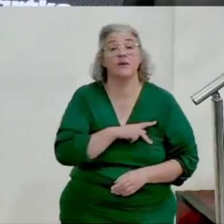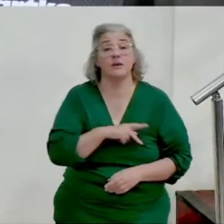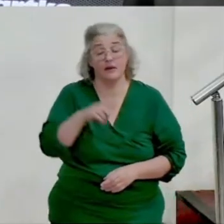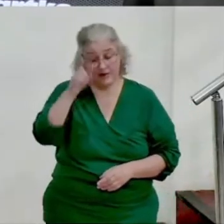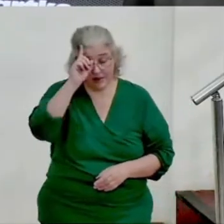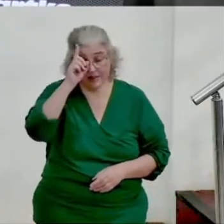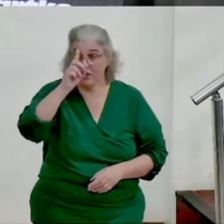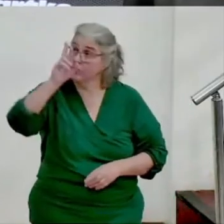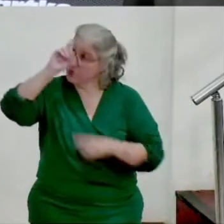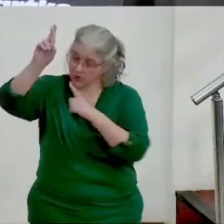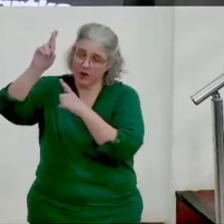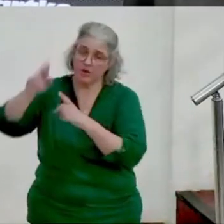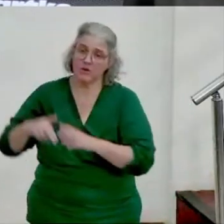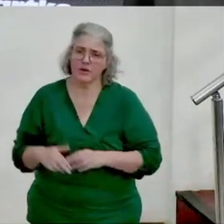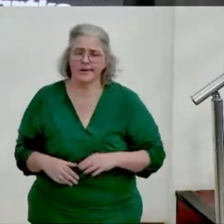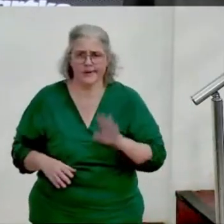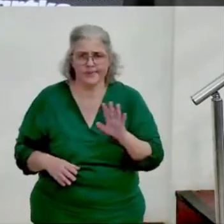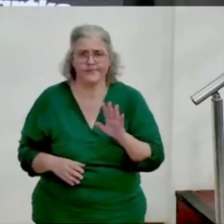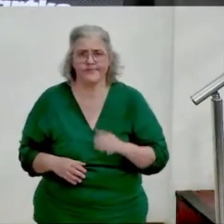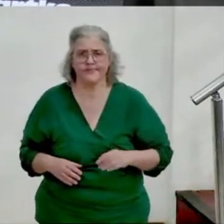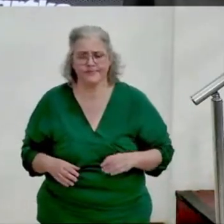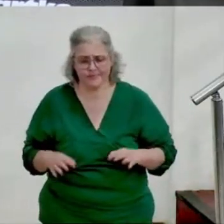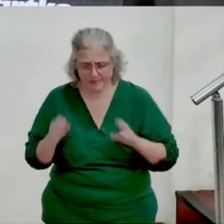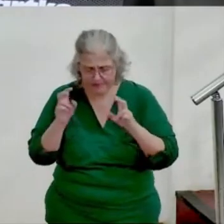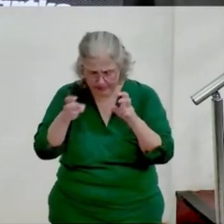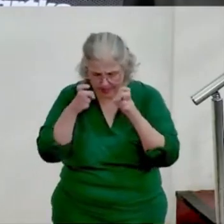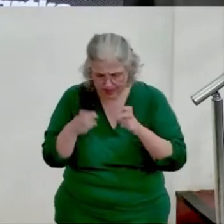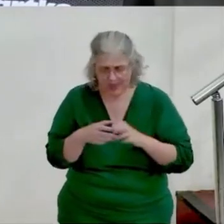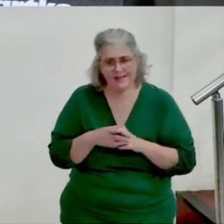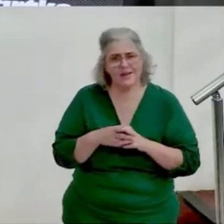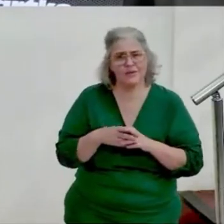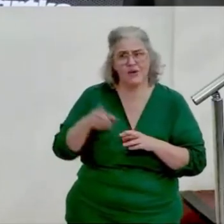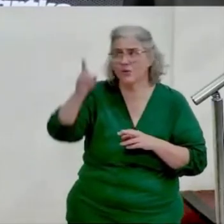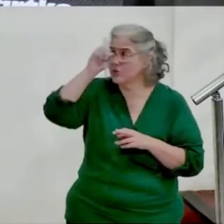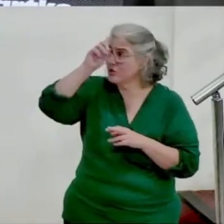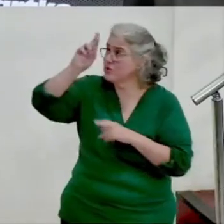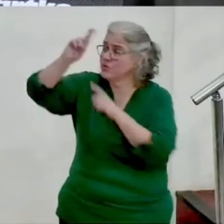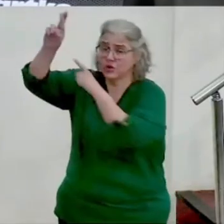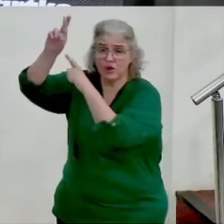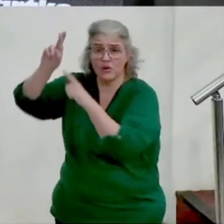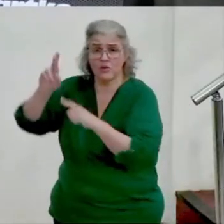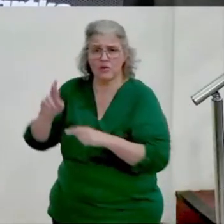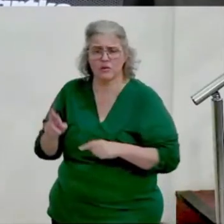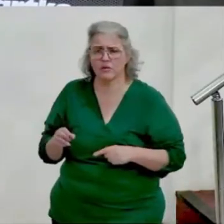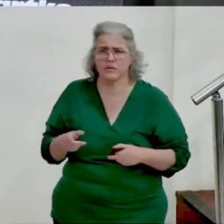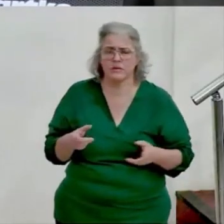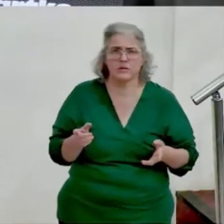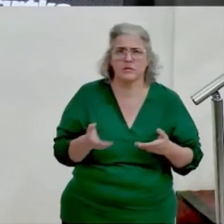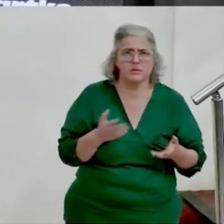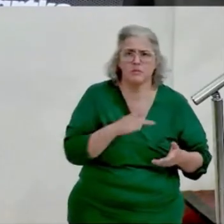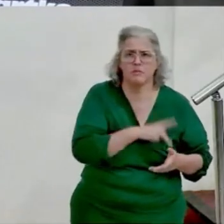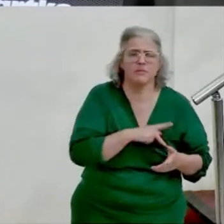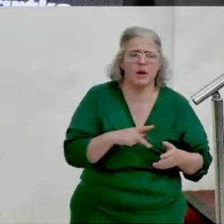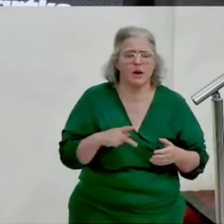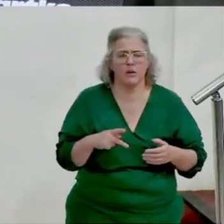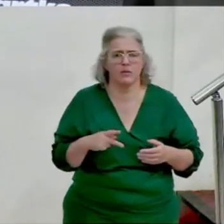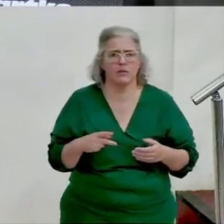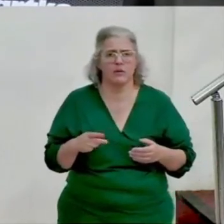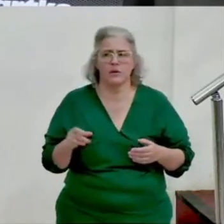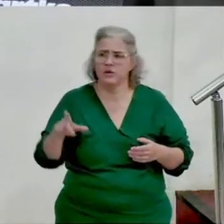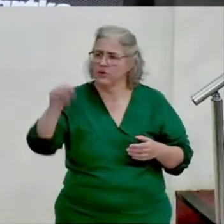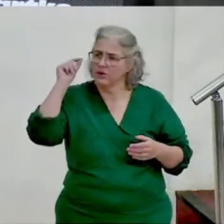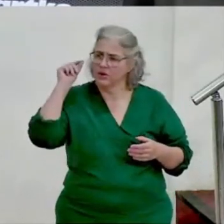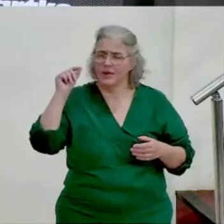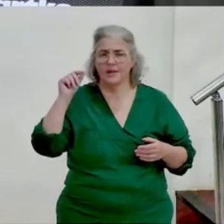o dia do Senhor. Você percebe? Nós estamos falando do dia do Senhor. De onde Paulo tirou esta figura? Do Antigo Testamento.